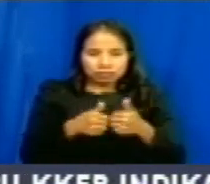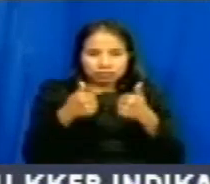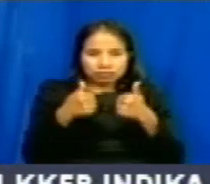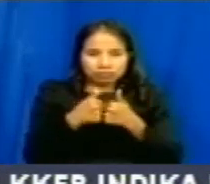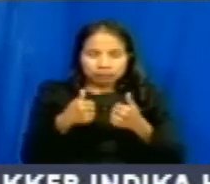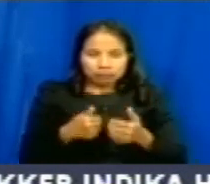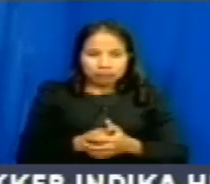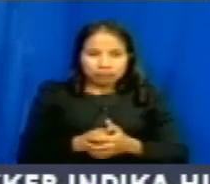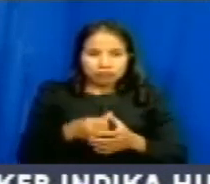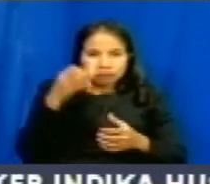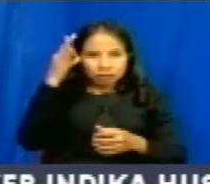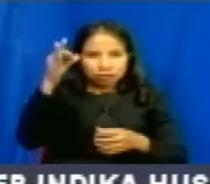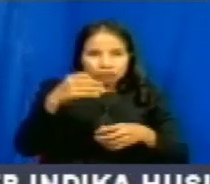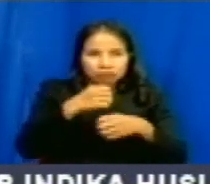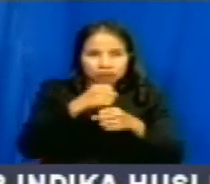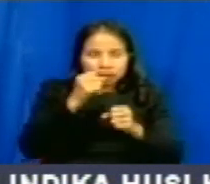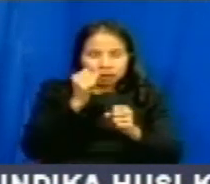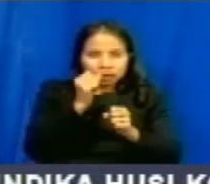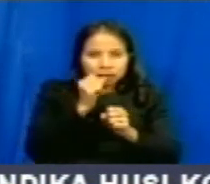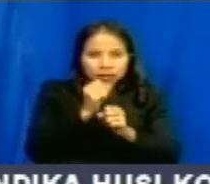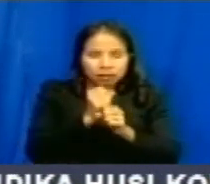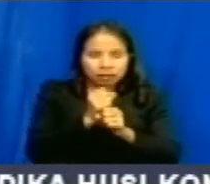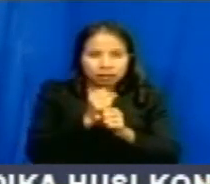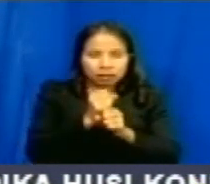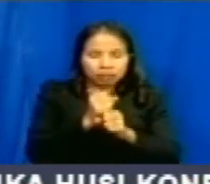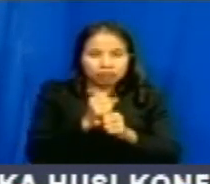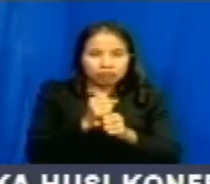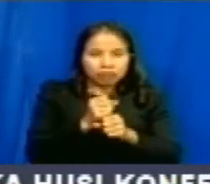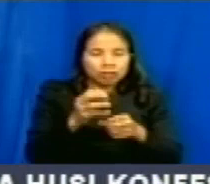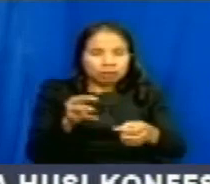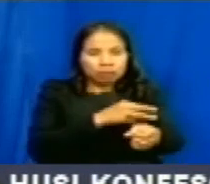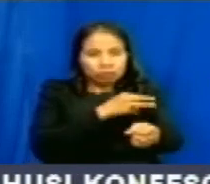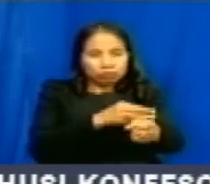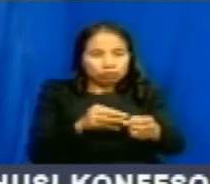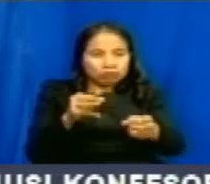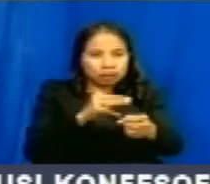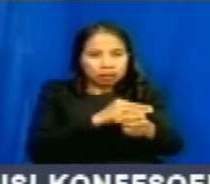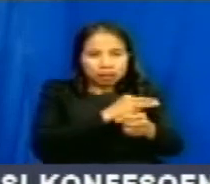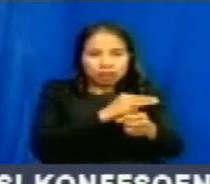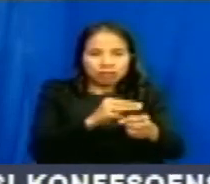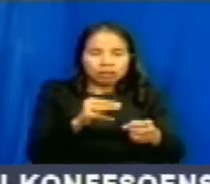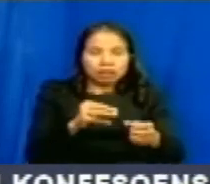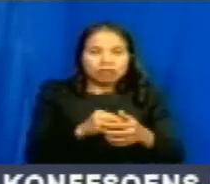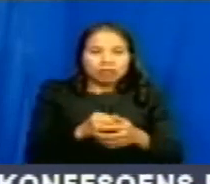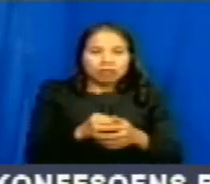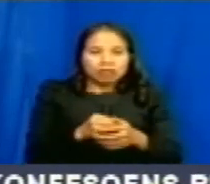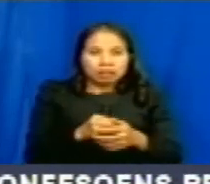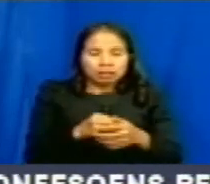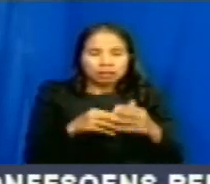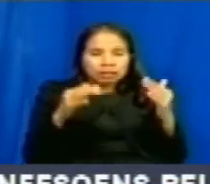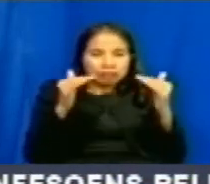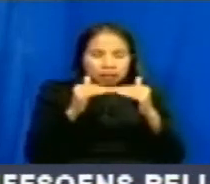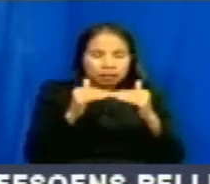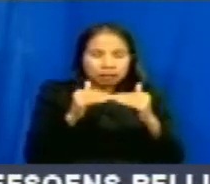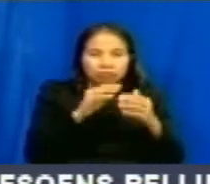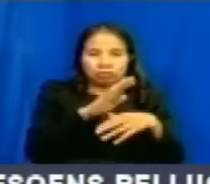A bomba em doida se ralava para música, poesia, de discurso. Boa tira que ela